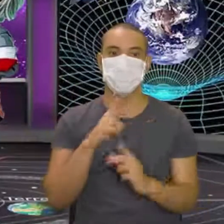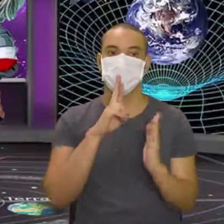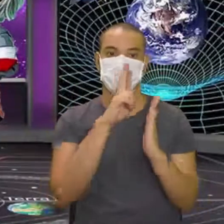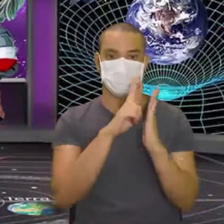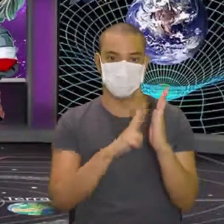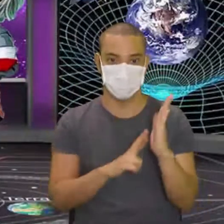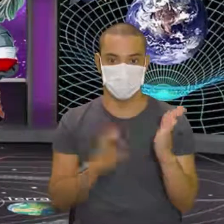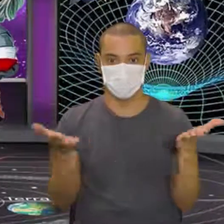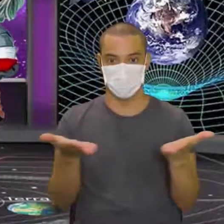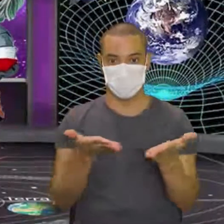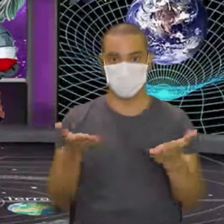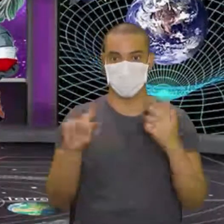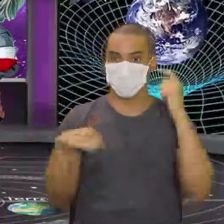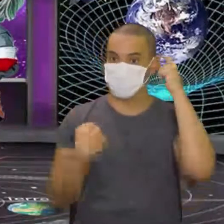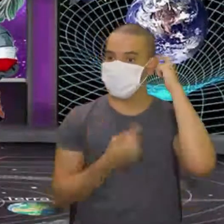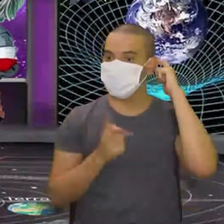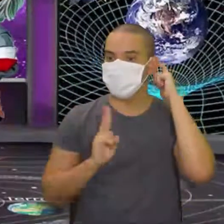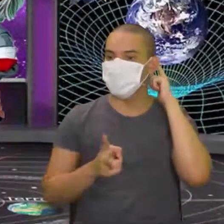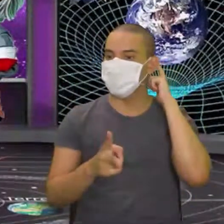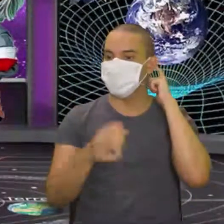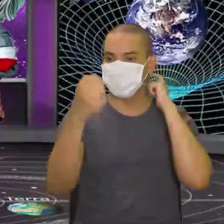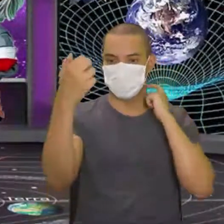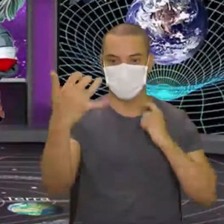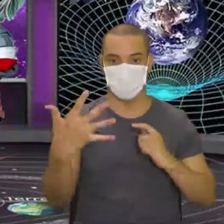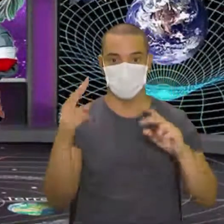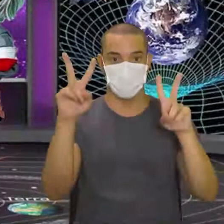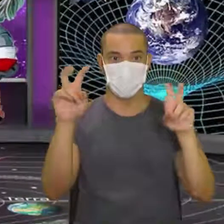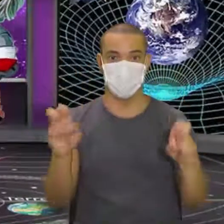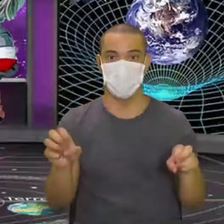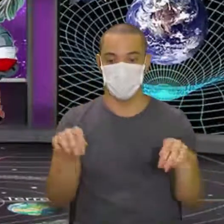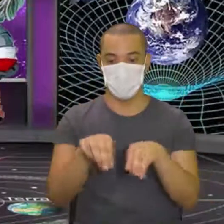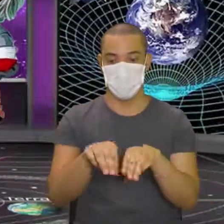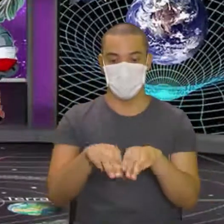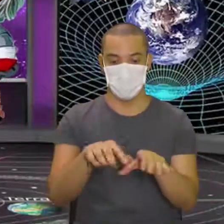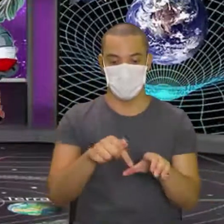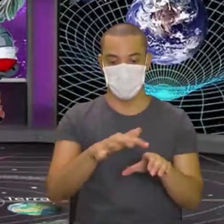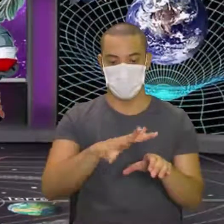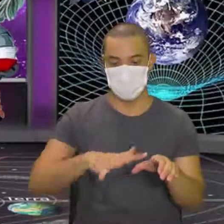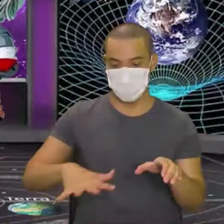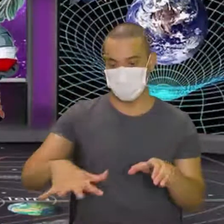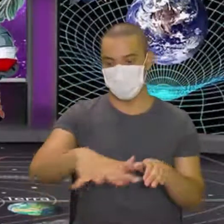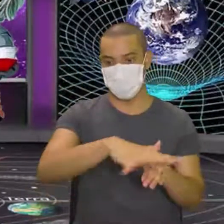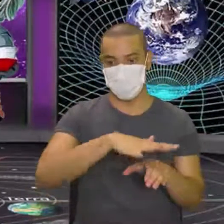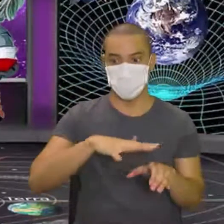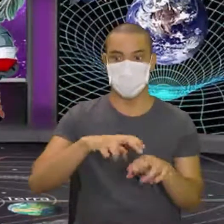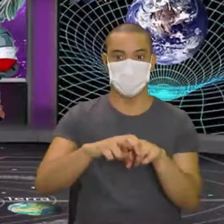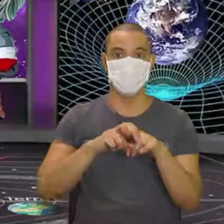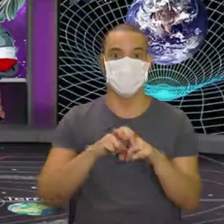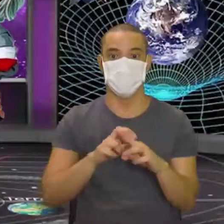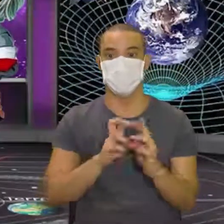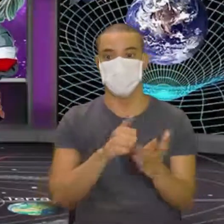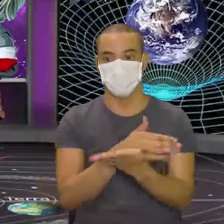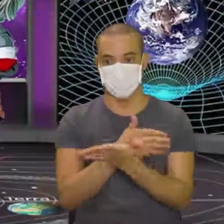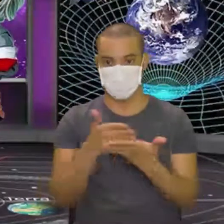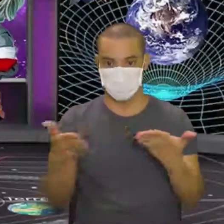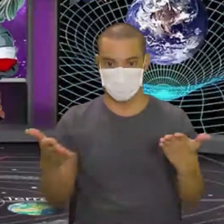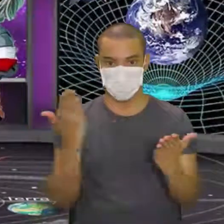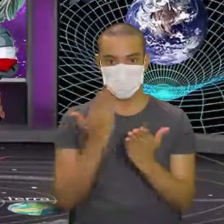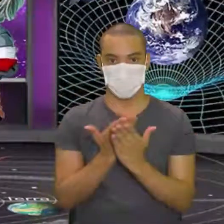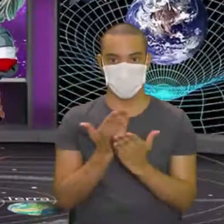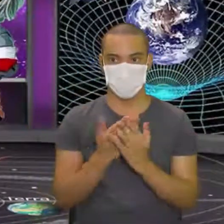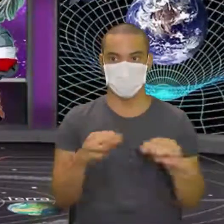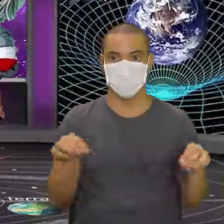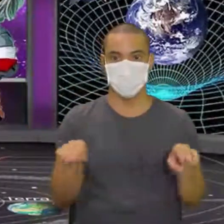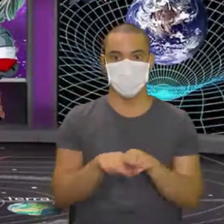que hoje nós continuaríamos falando de campo magnético. Pessoal, então nós vamos começar a estudar o campo